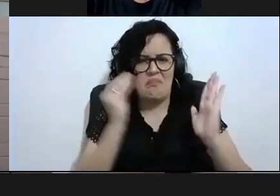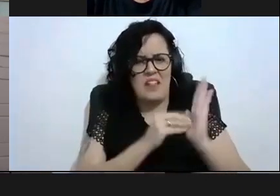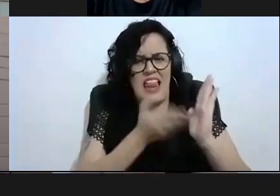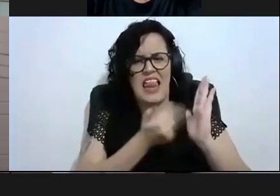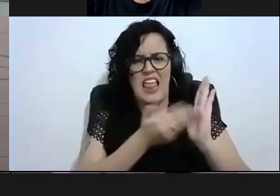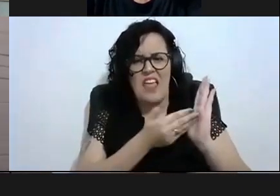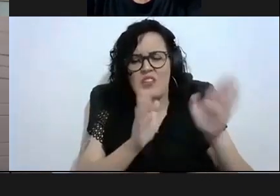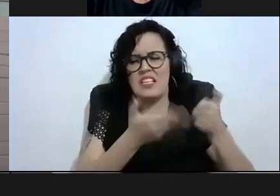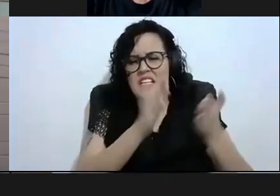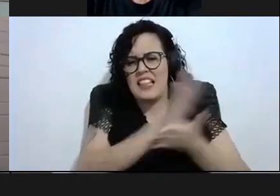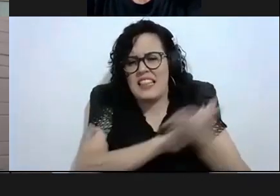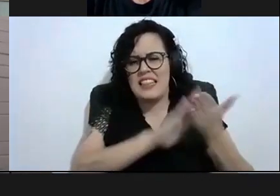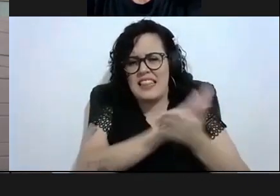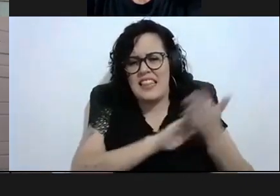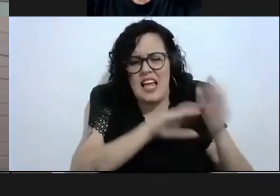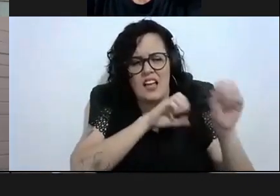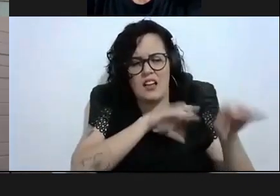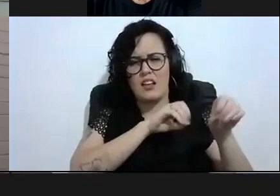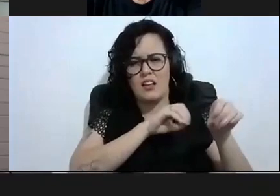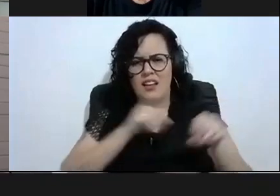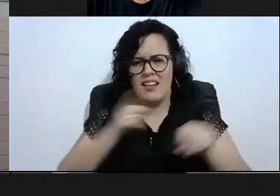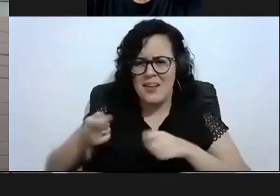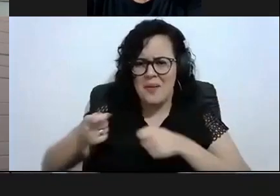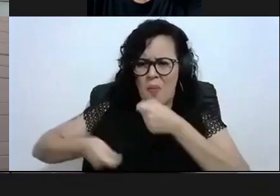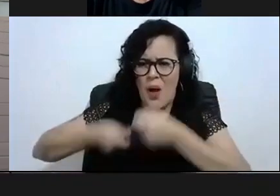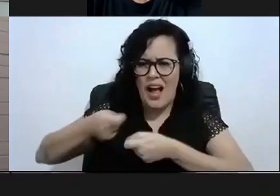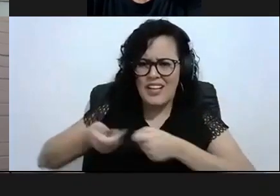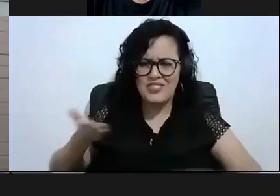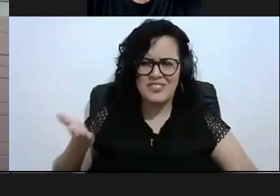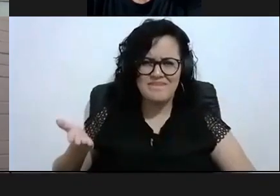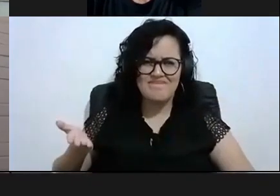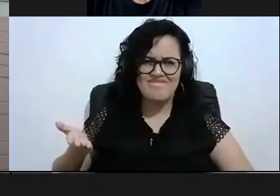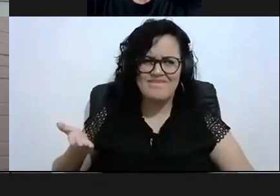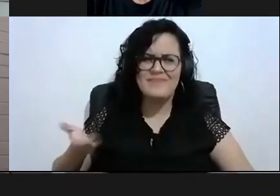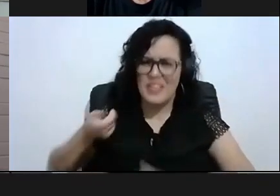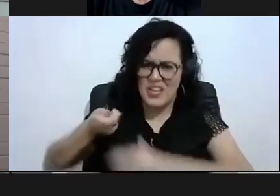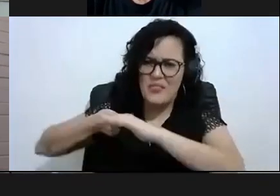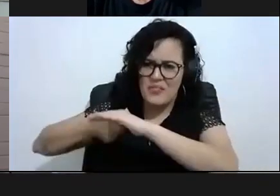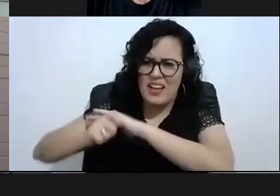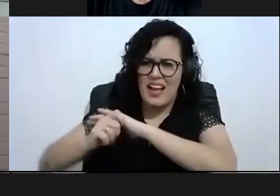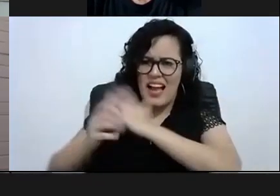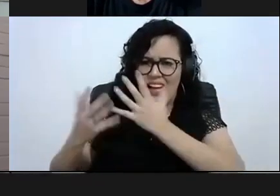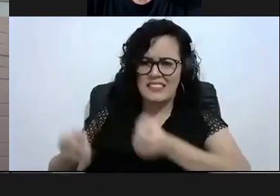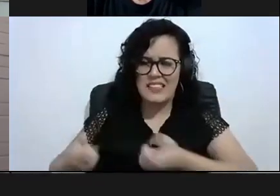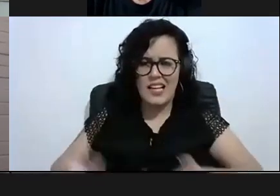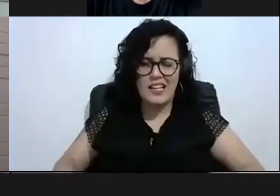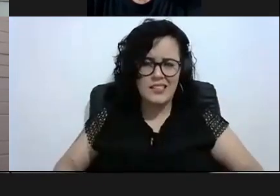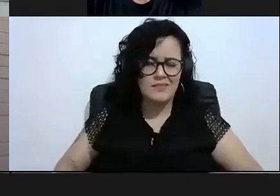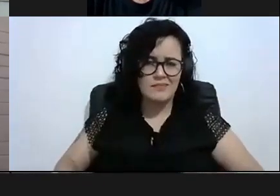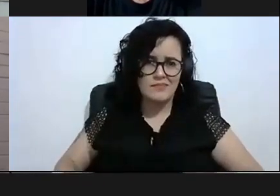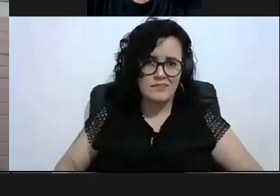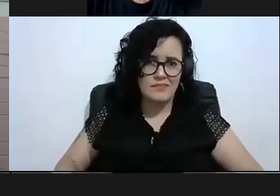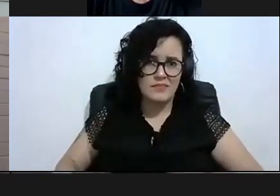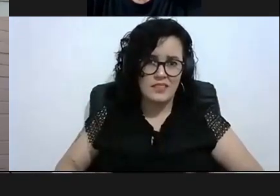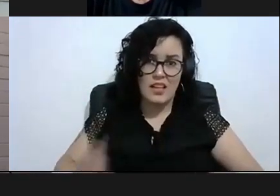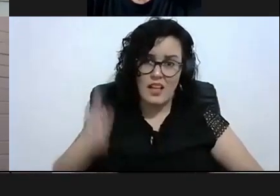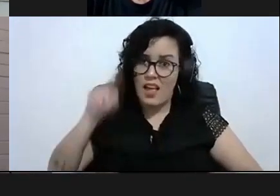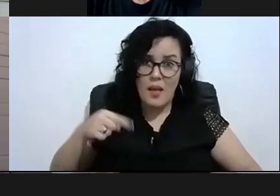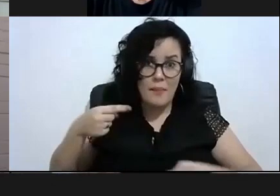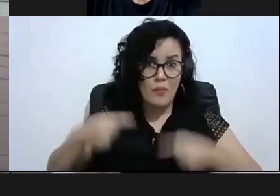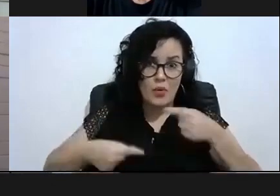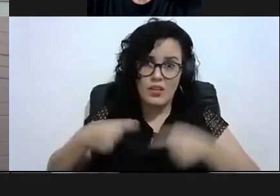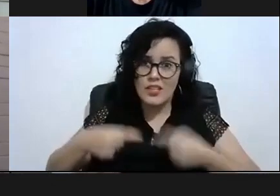porque isso não é por acaso, né? Quer dizer, assim, é uma coisa, é uma política, né? Isso é uma política pública, é uma